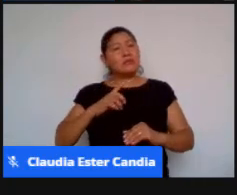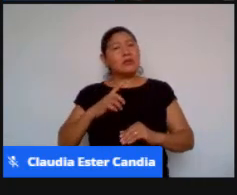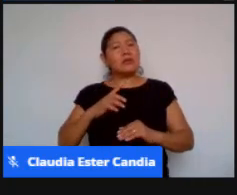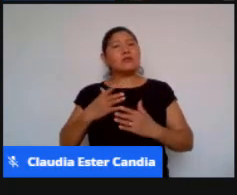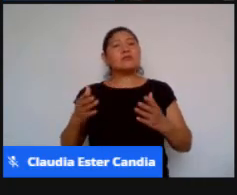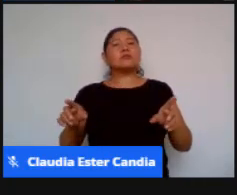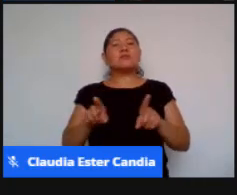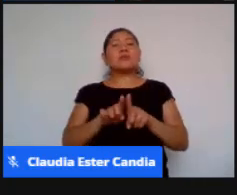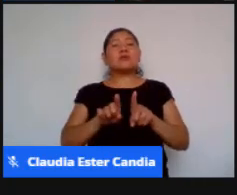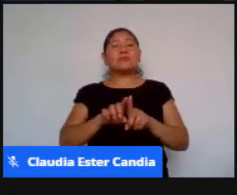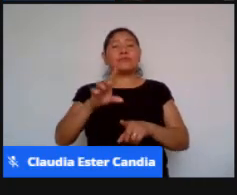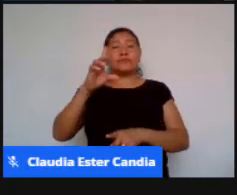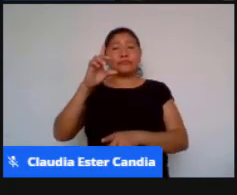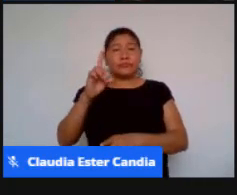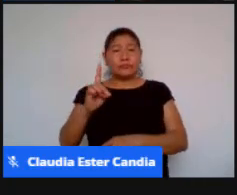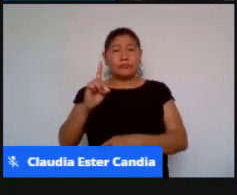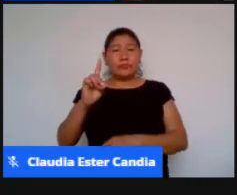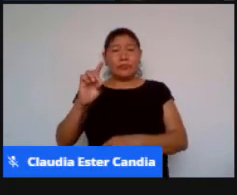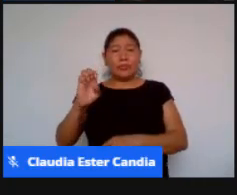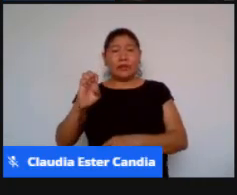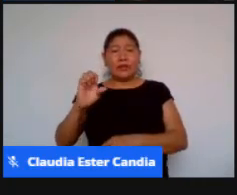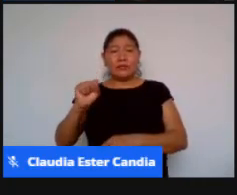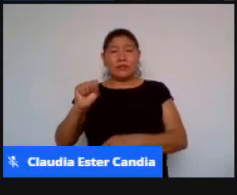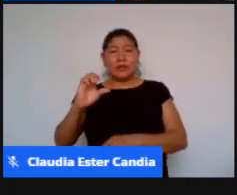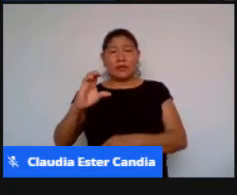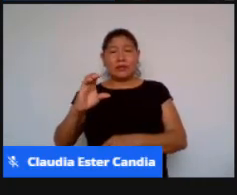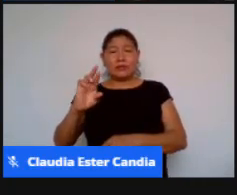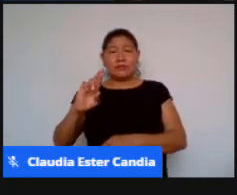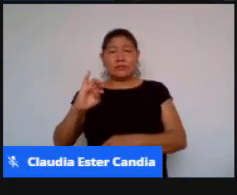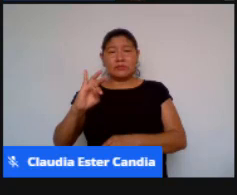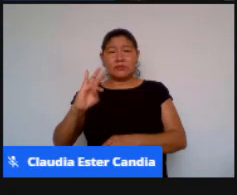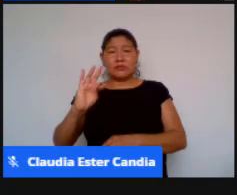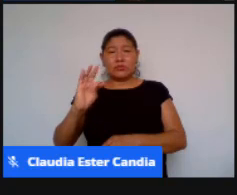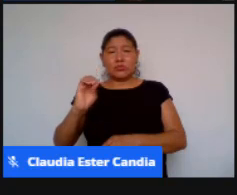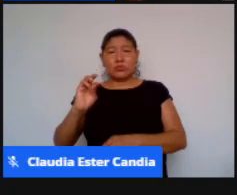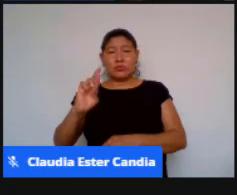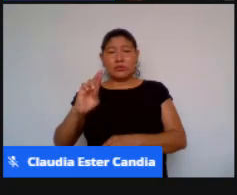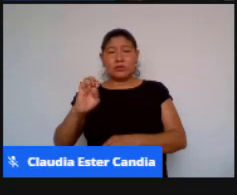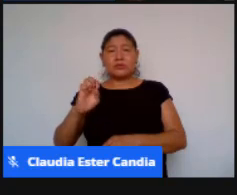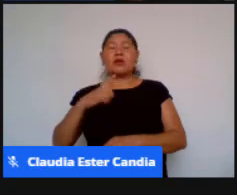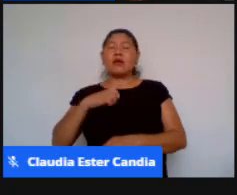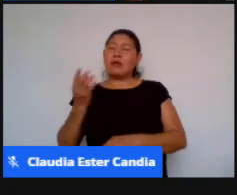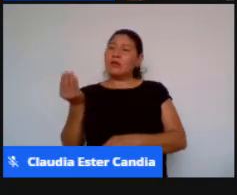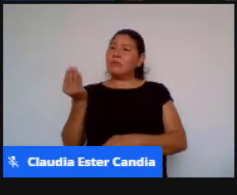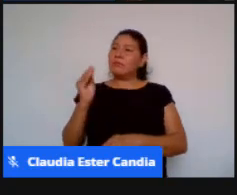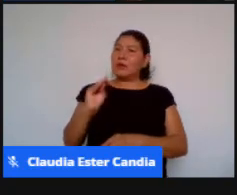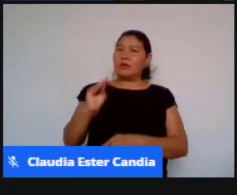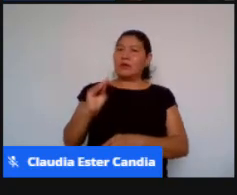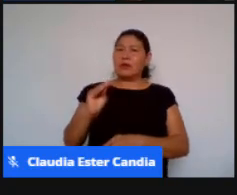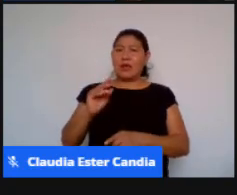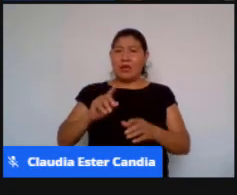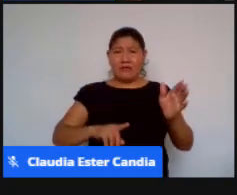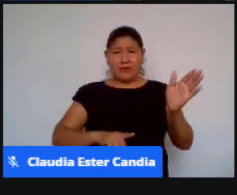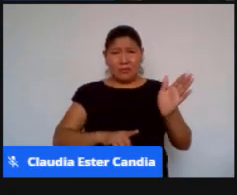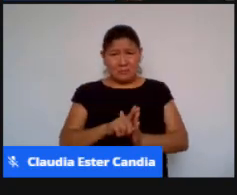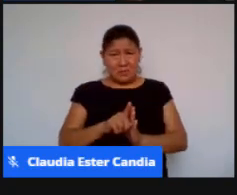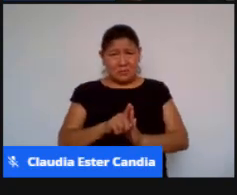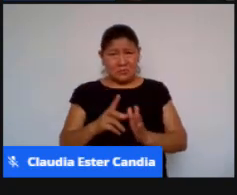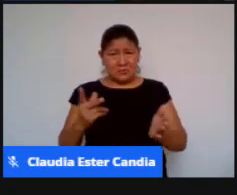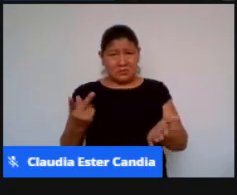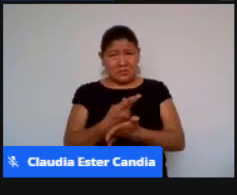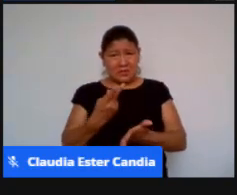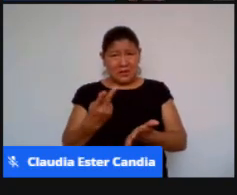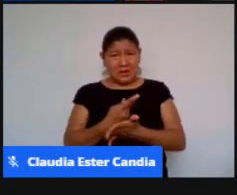o certo, né? E eu não posso pôr qualquer questão errada. Então, não posso colocar uma coisa que não tem nada a ver que o menino vai